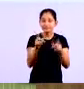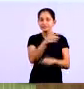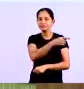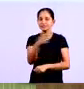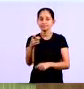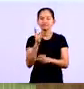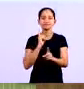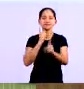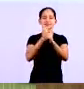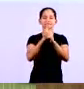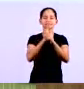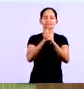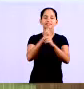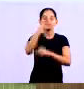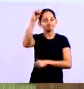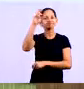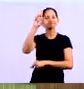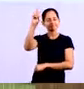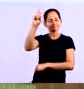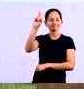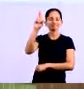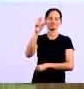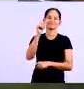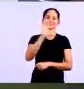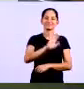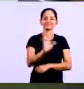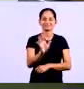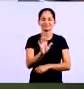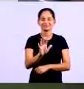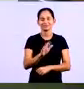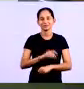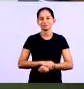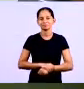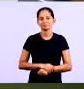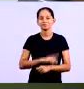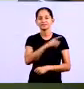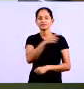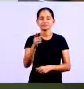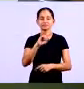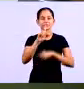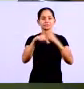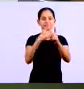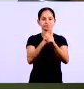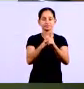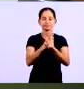semana que vem, se Deus quiser e Ele há de querer. Tchau. Tchau também, pessoal. Até semana que vem.